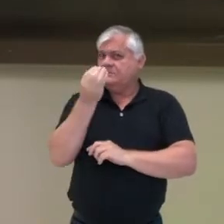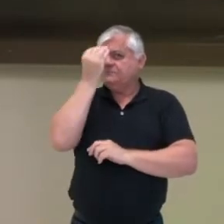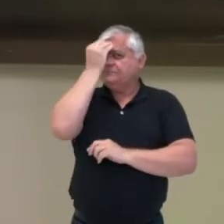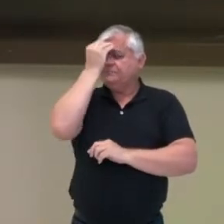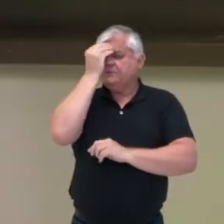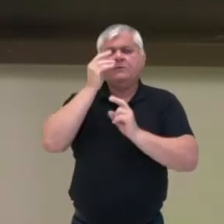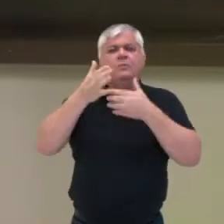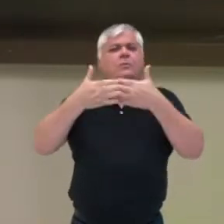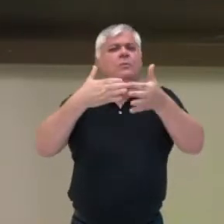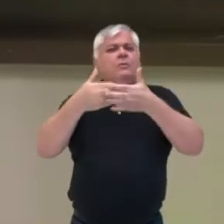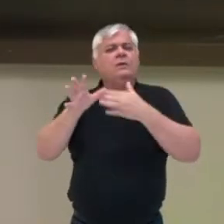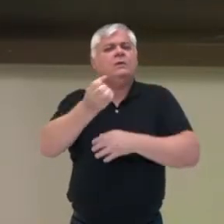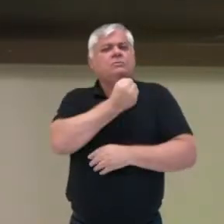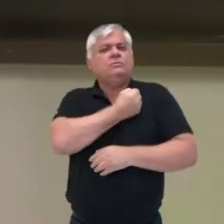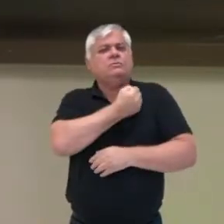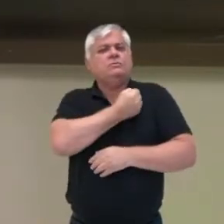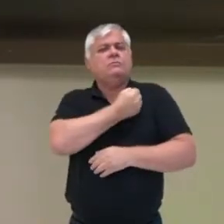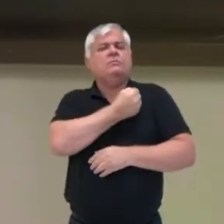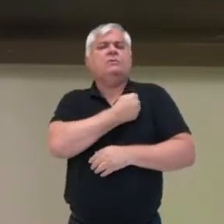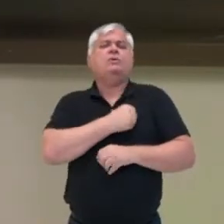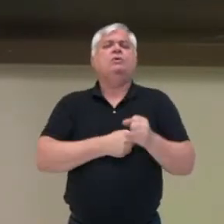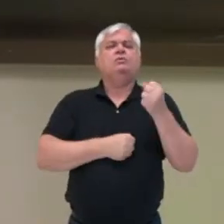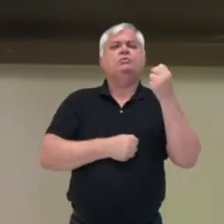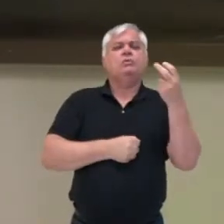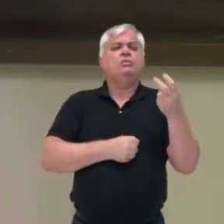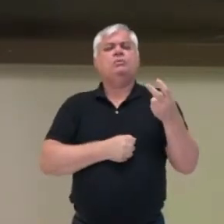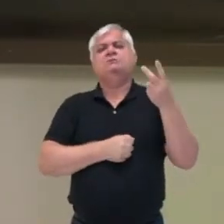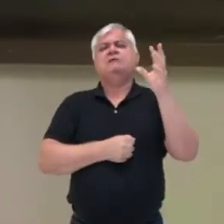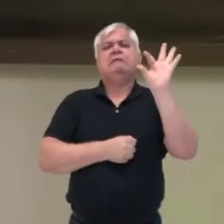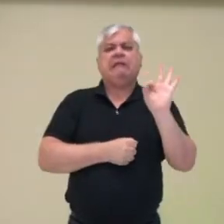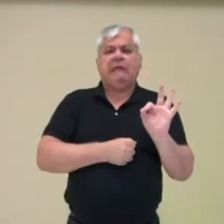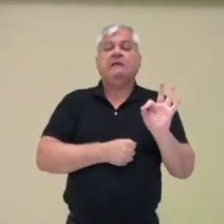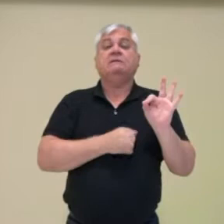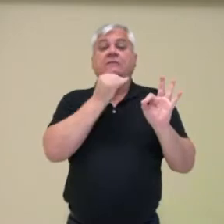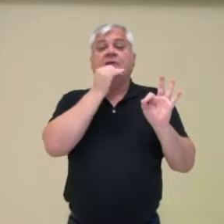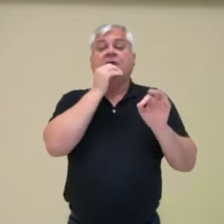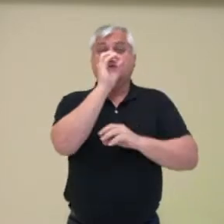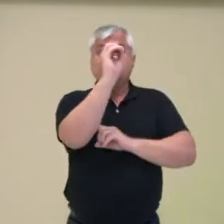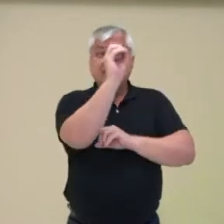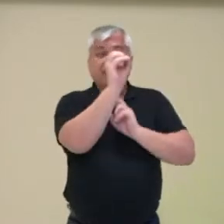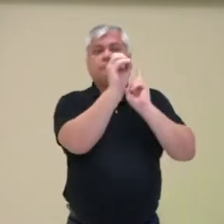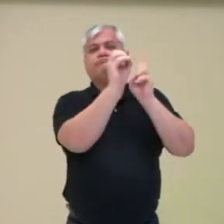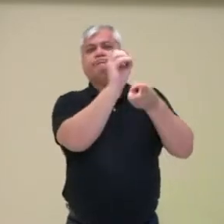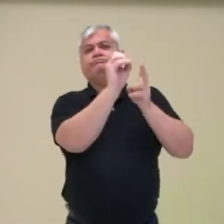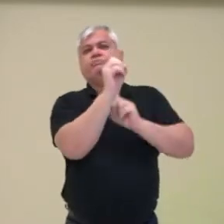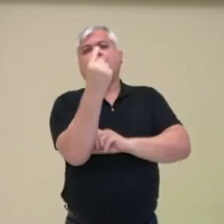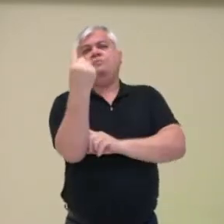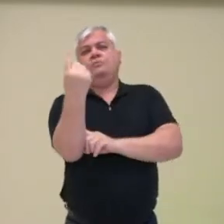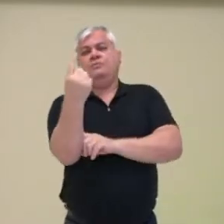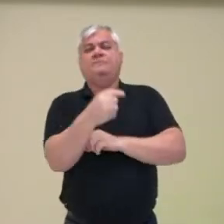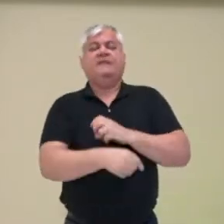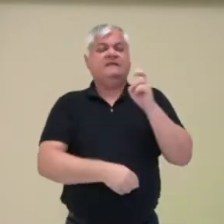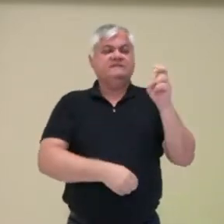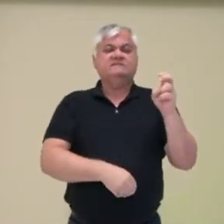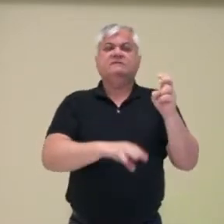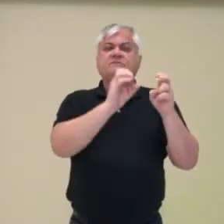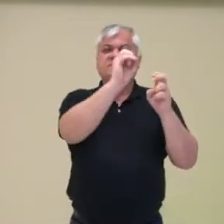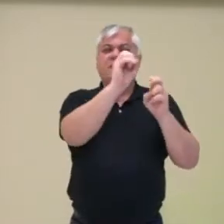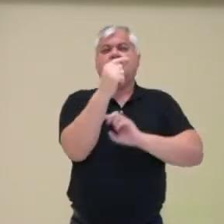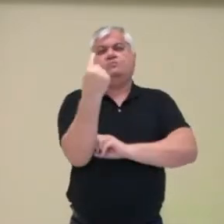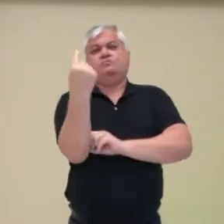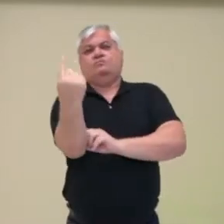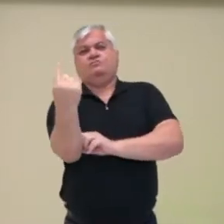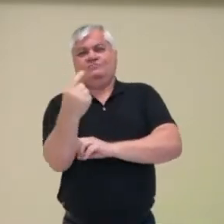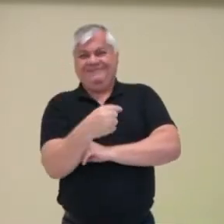número, não importa qual é a minha base é 2, minha base é 10. 10 elevado na 0, 1. 5 elevado na 0, 1.